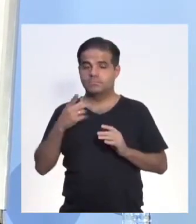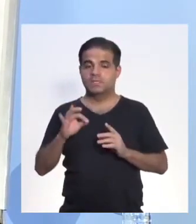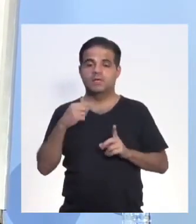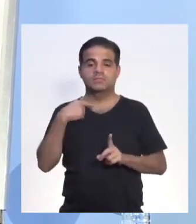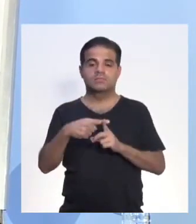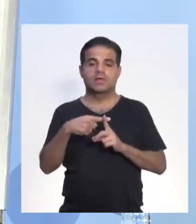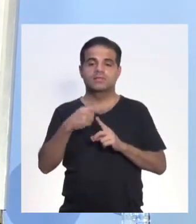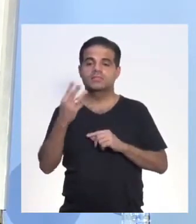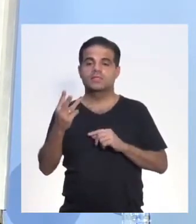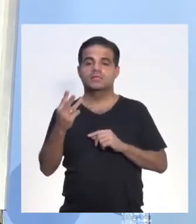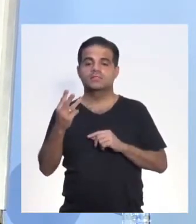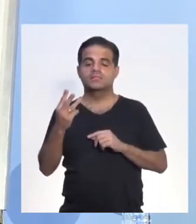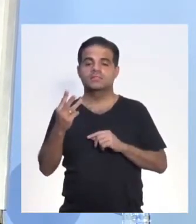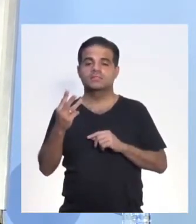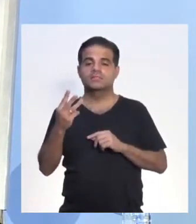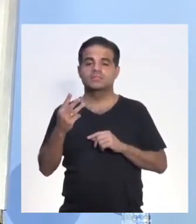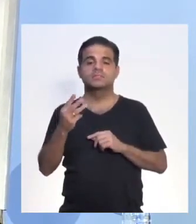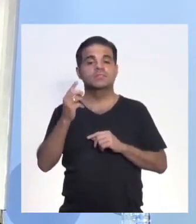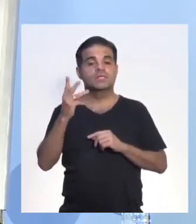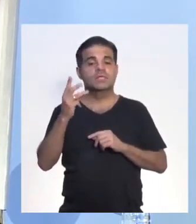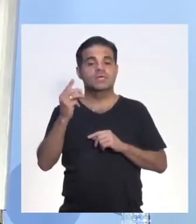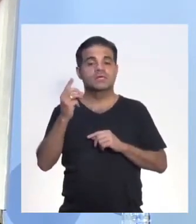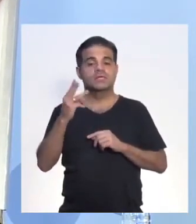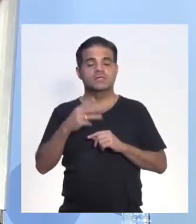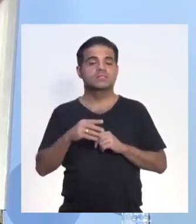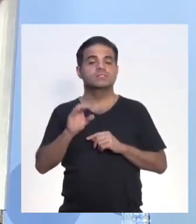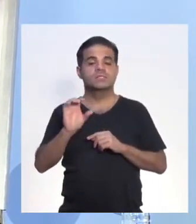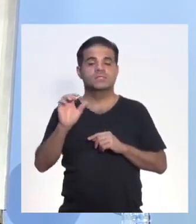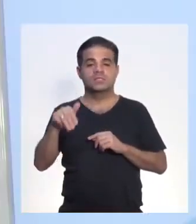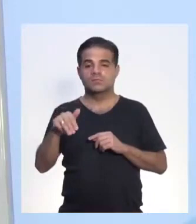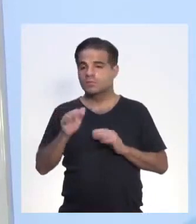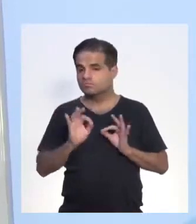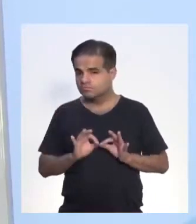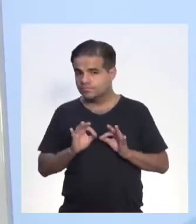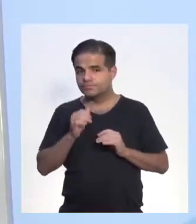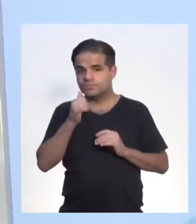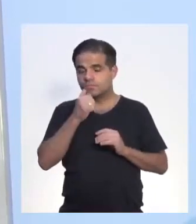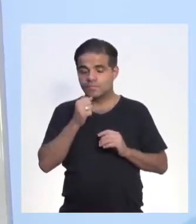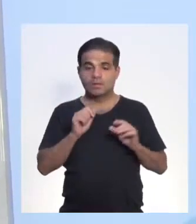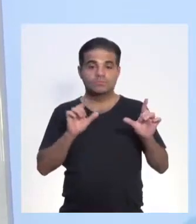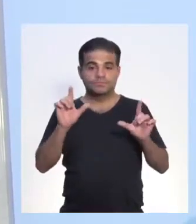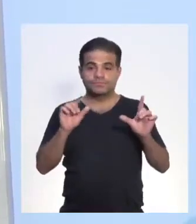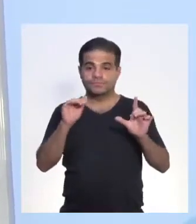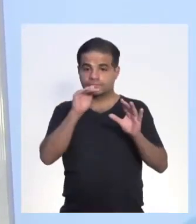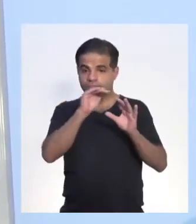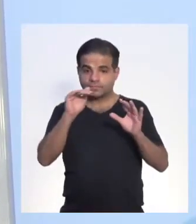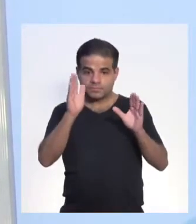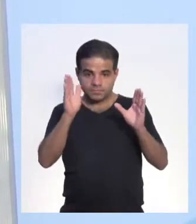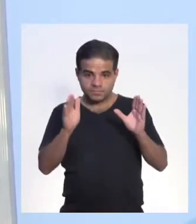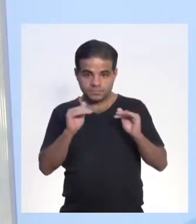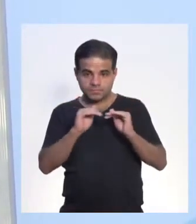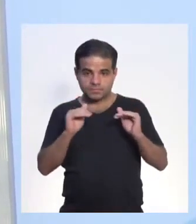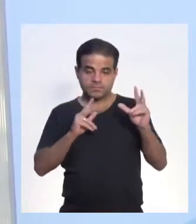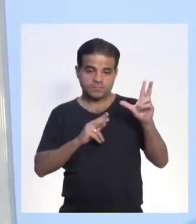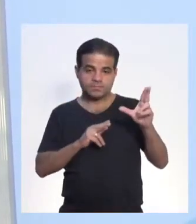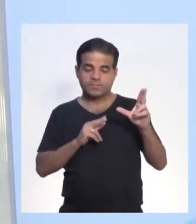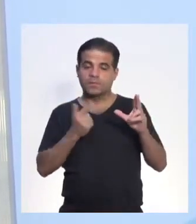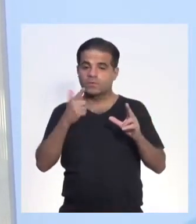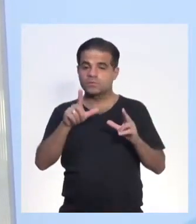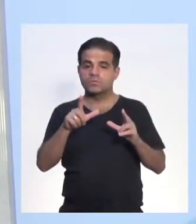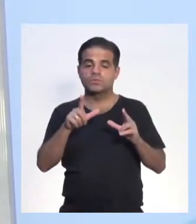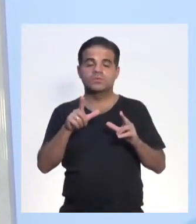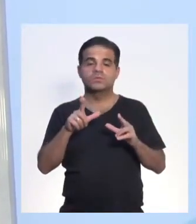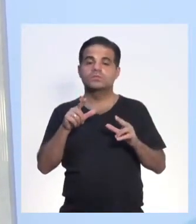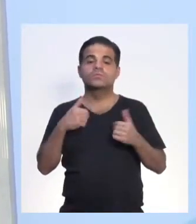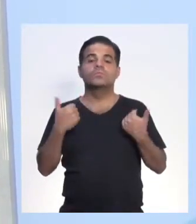mais 3, 13 centímetros. Então, um dos lados, que são os 2 iguais, vale 5, e os outros 2